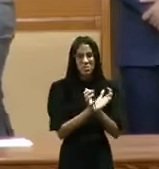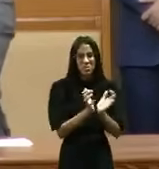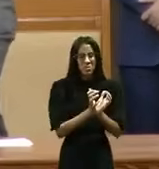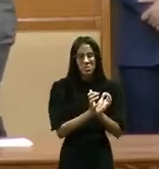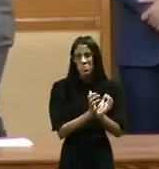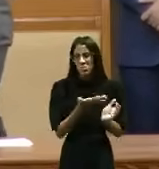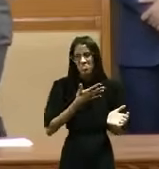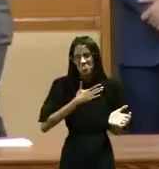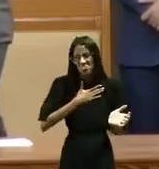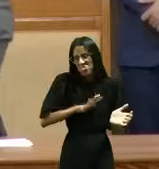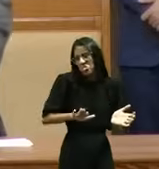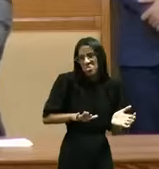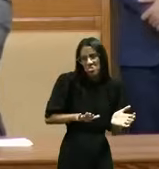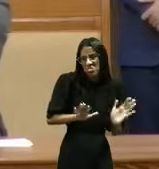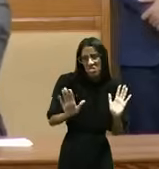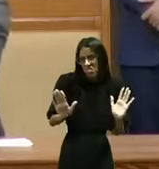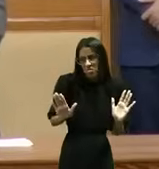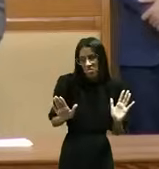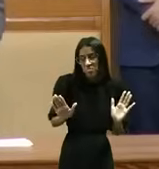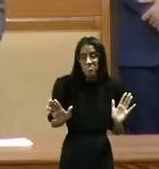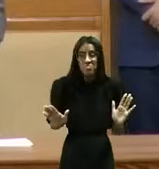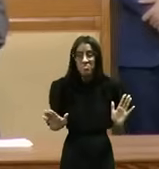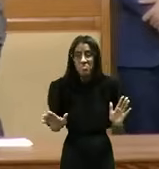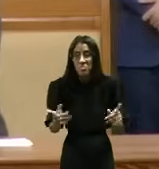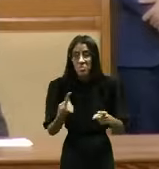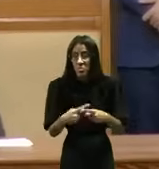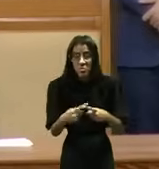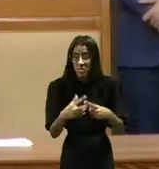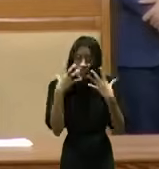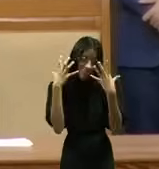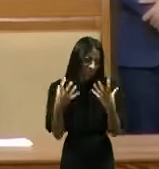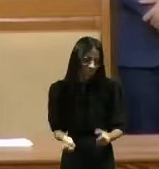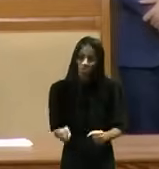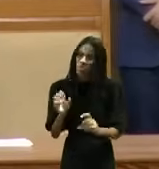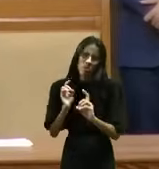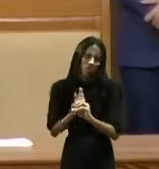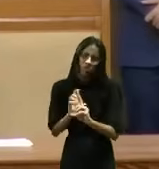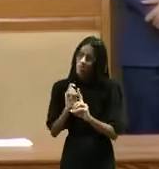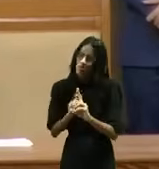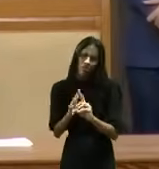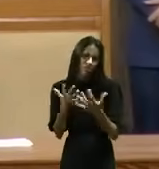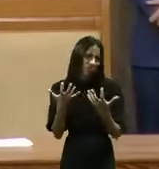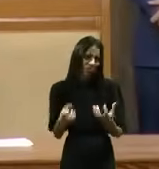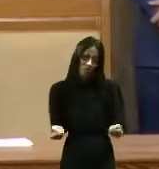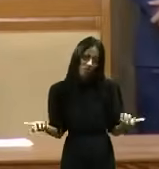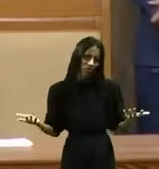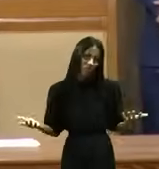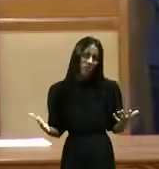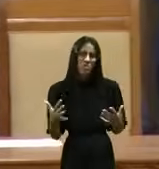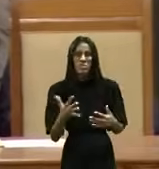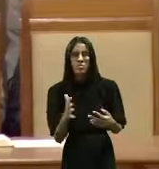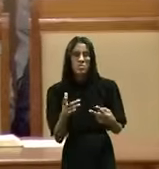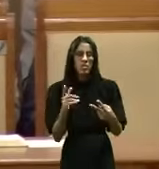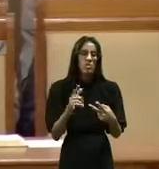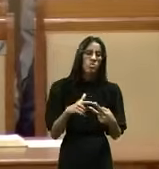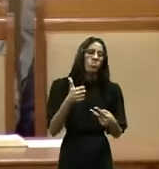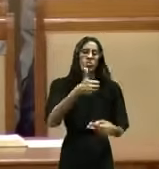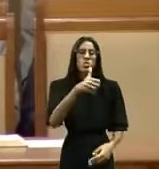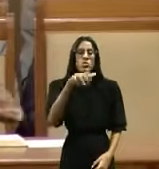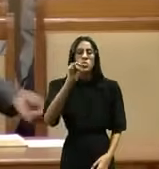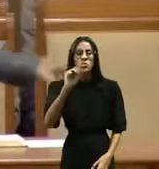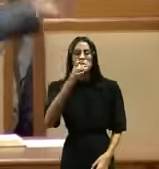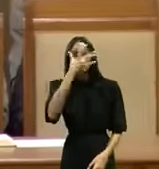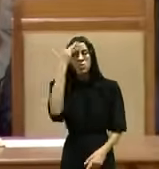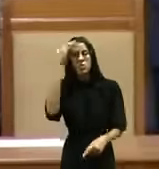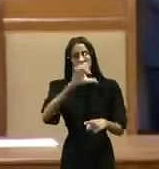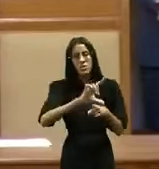13 irmãos porque eles não queriam essa doutrina e consecutivamente diz 18 pessoas vão sair mas só para os irmãos terem